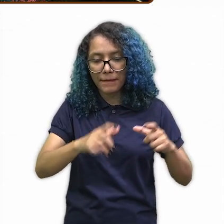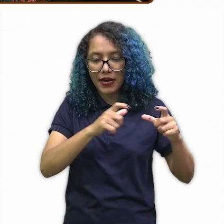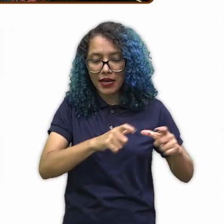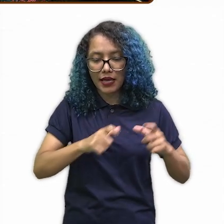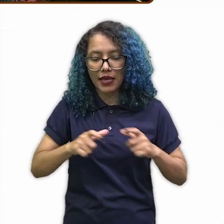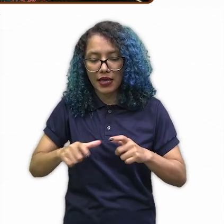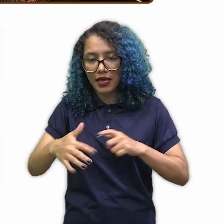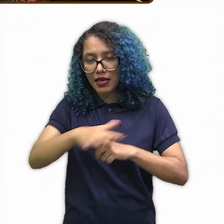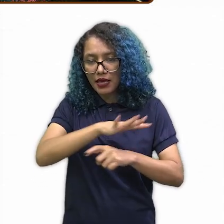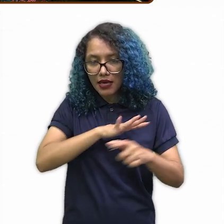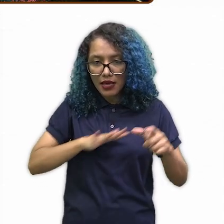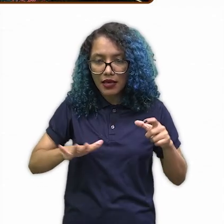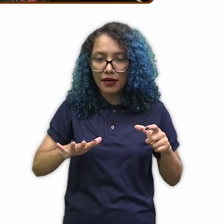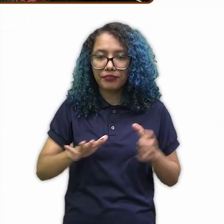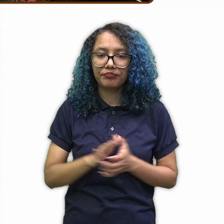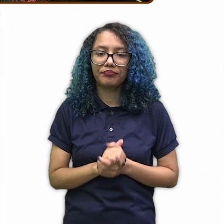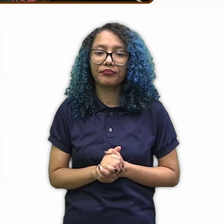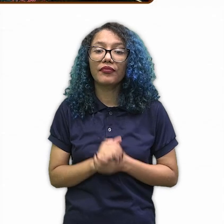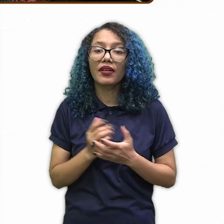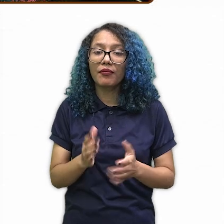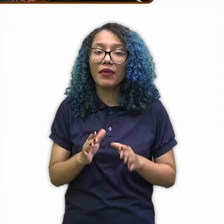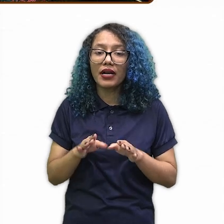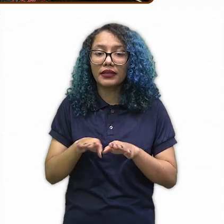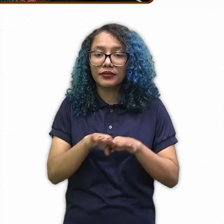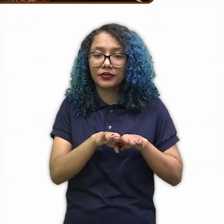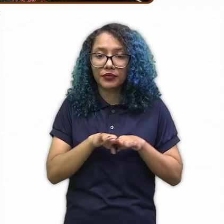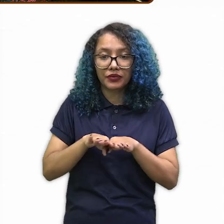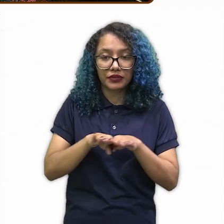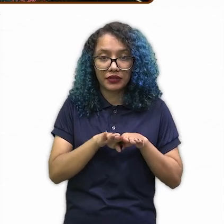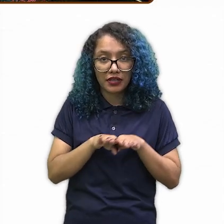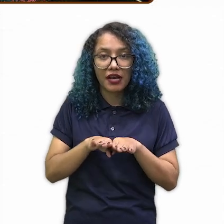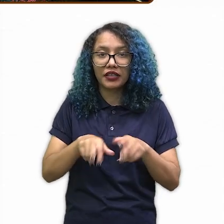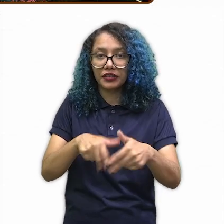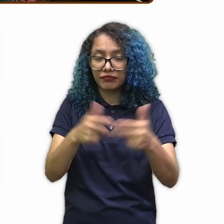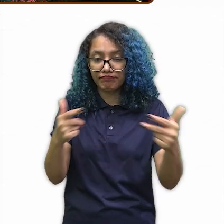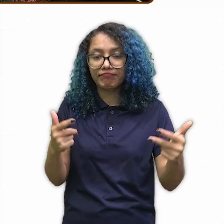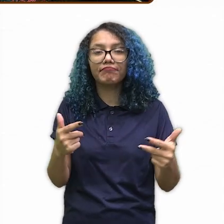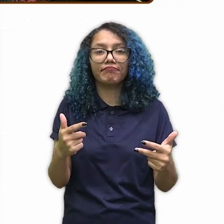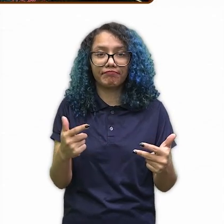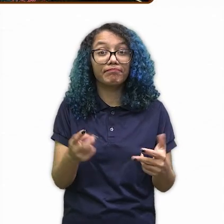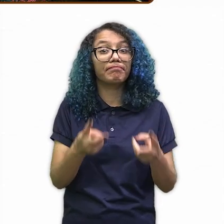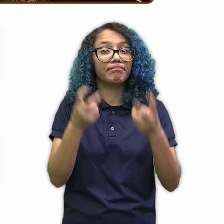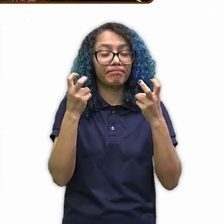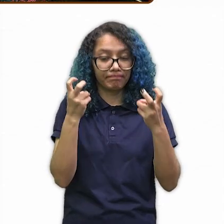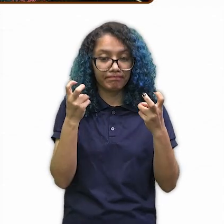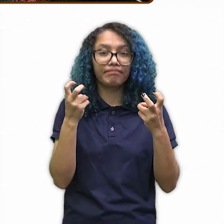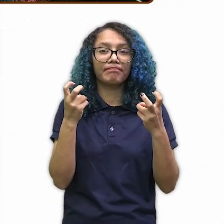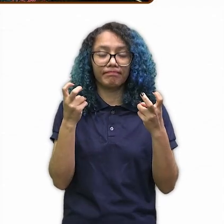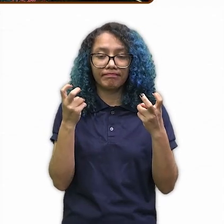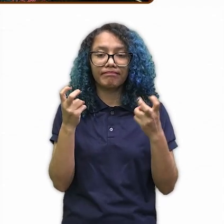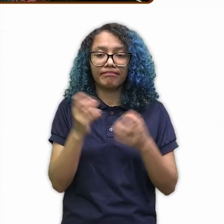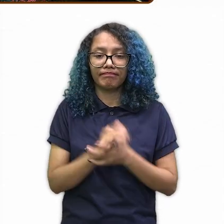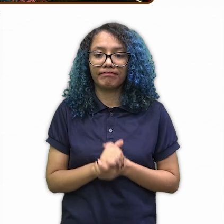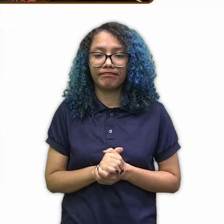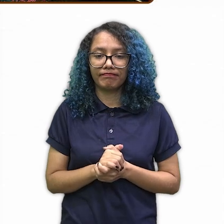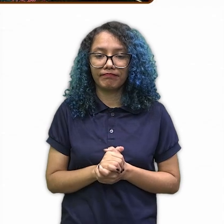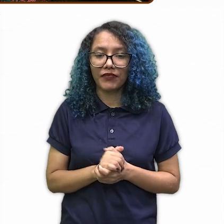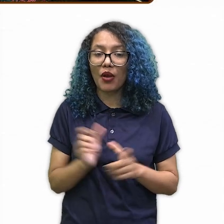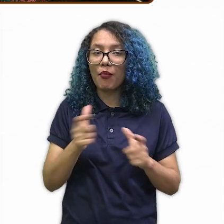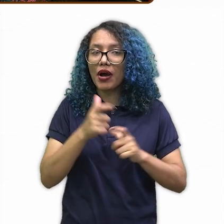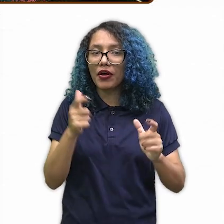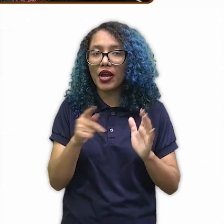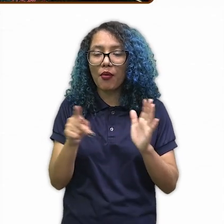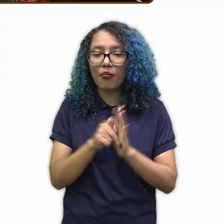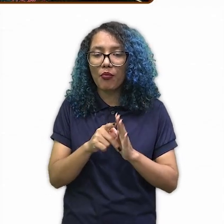a homogeneidade étnica, gente, ela vai ser notável, tá? Com a maioria da